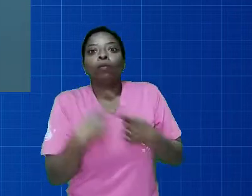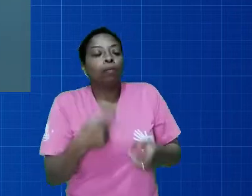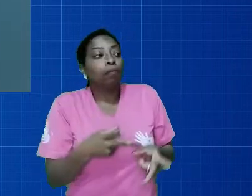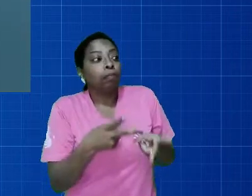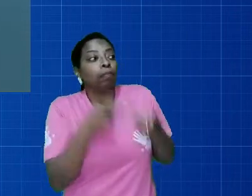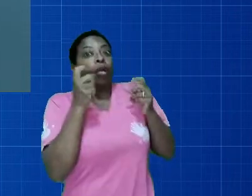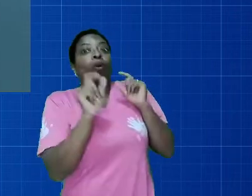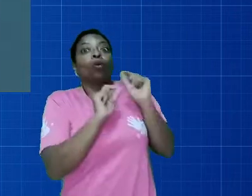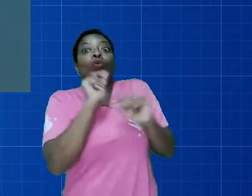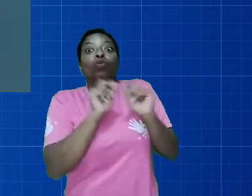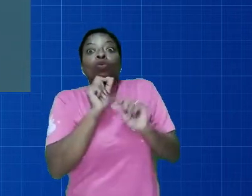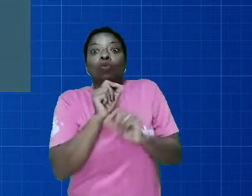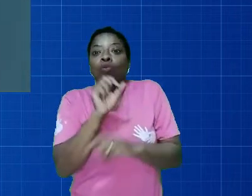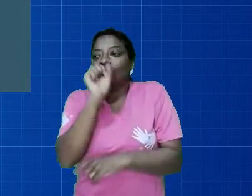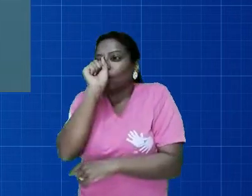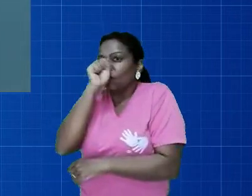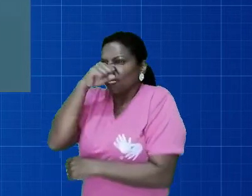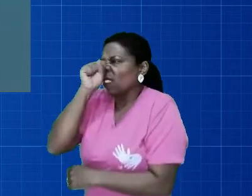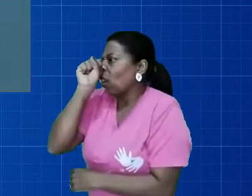do...